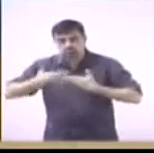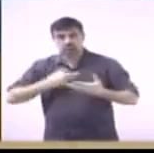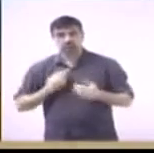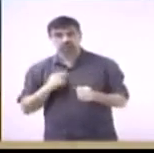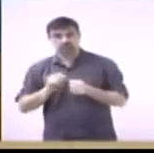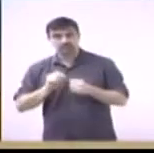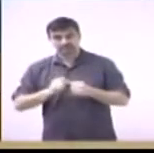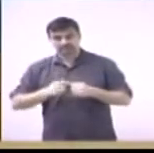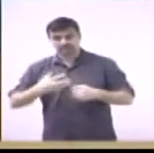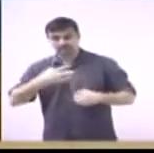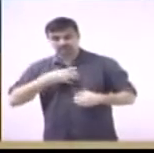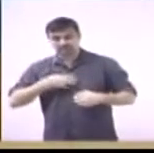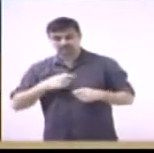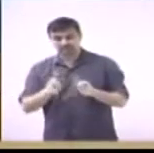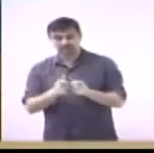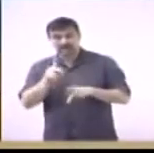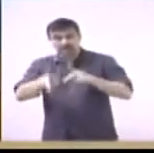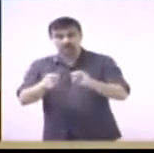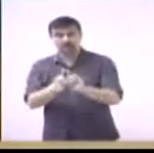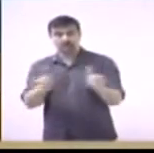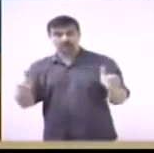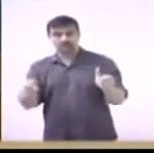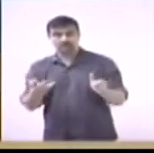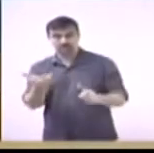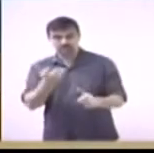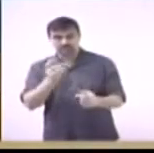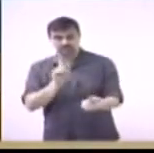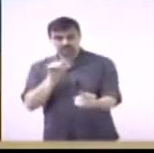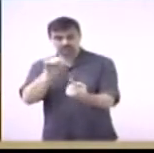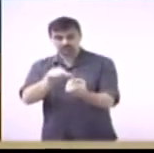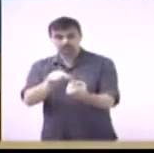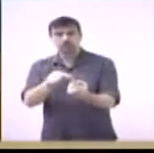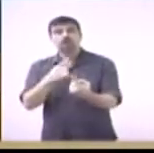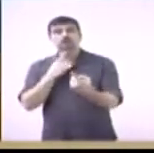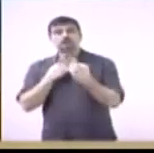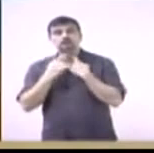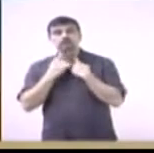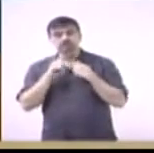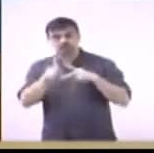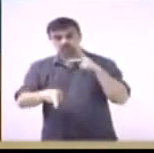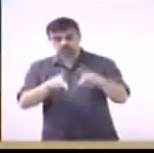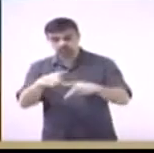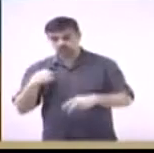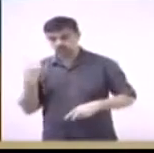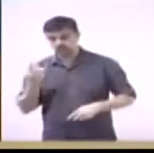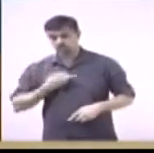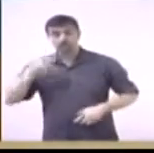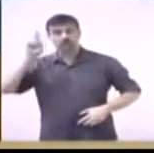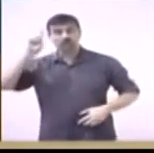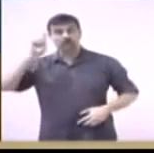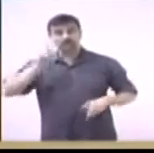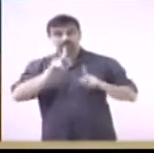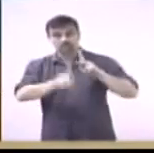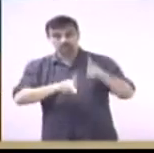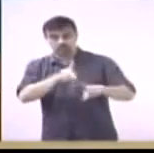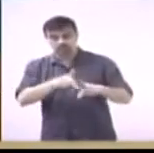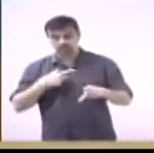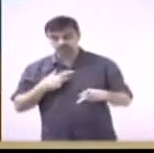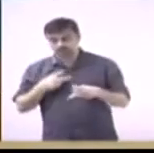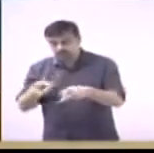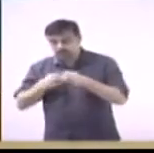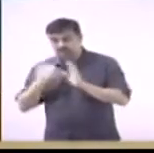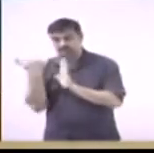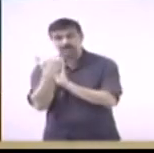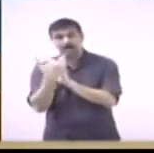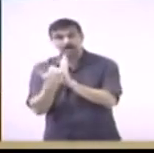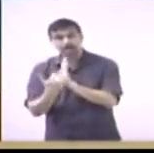maioria da população quer, porque todos aqui são representantes da população e os trabalhos. Se olhar as indicações de hoje, né,